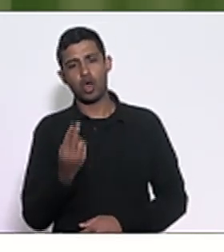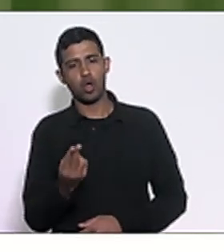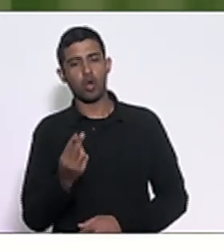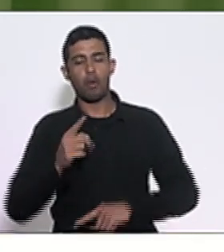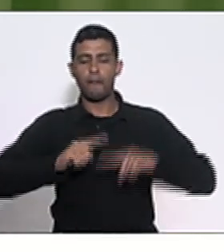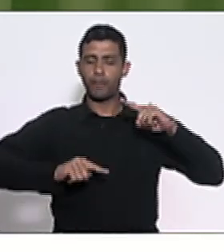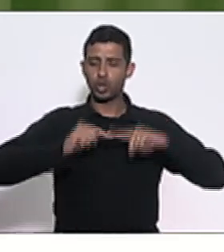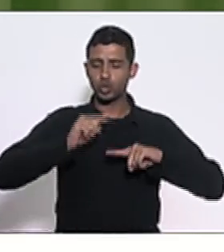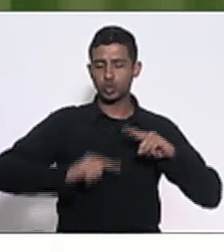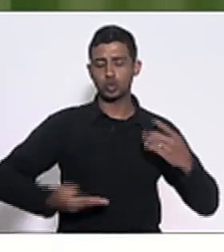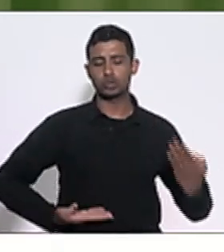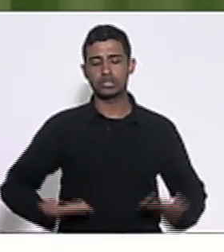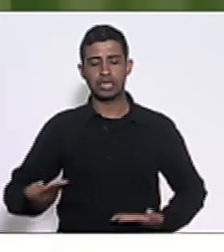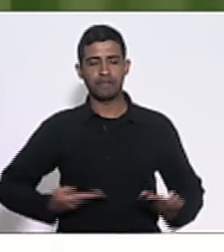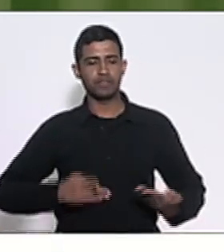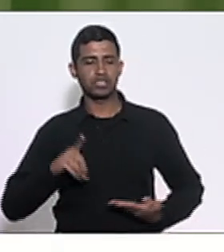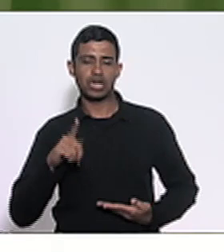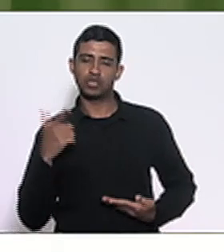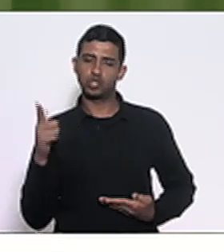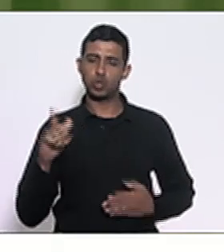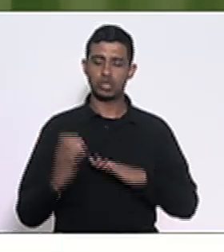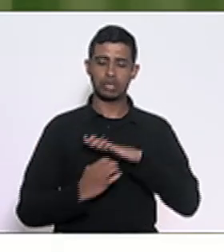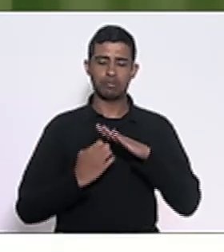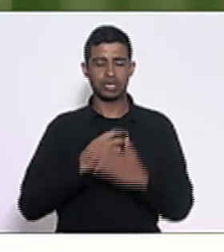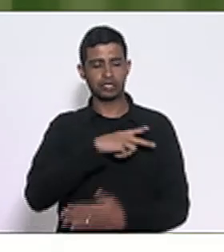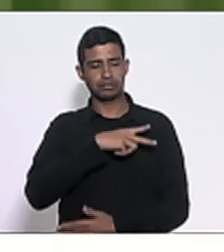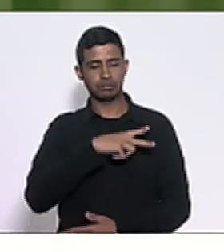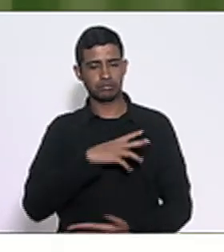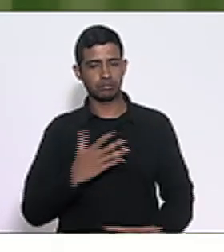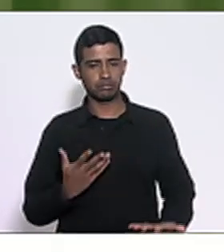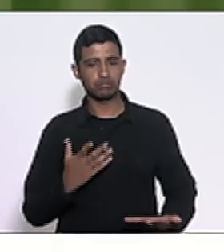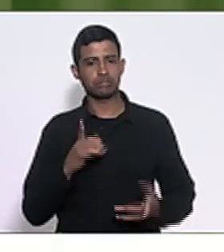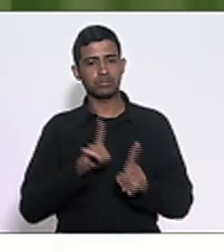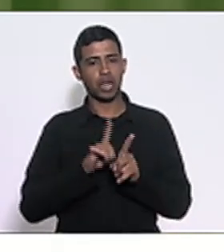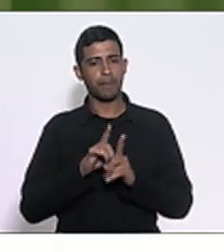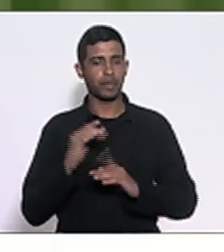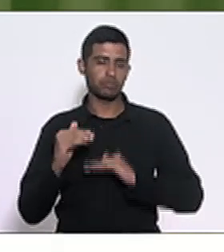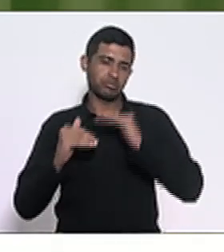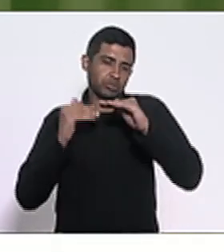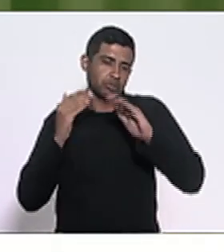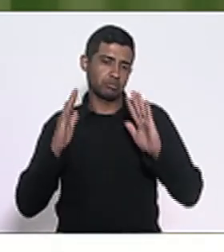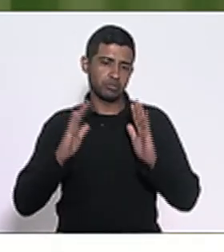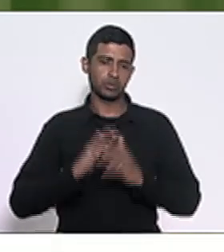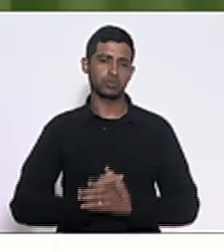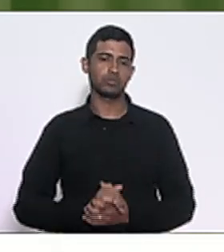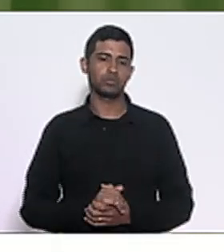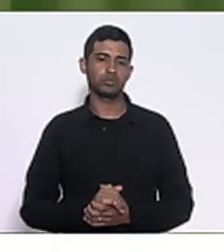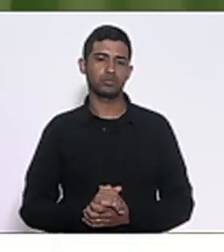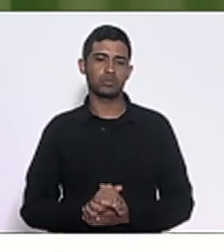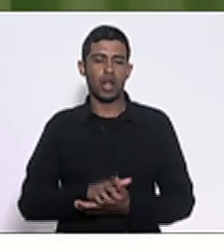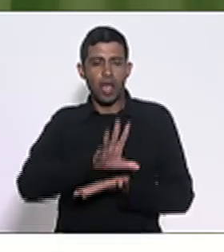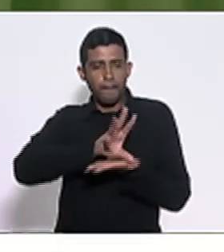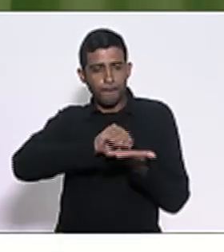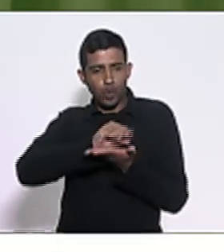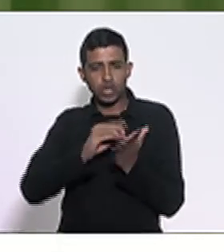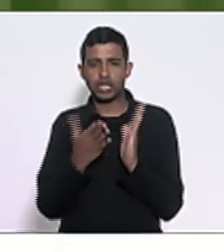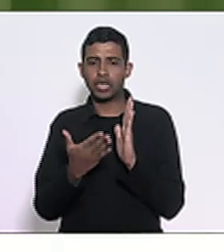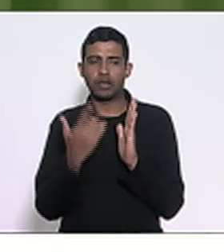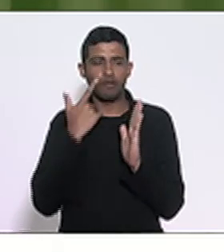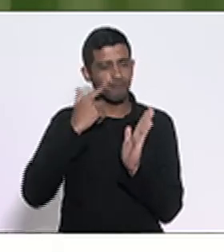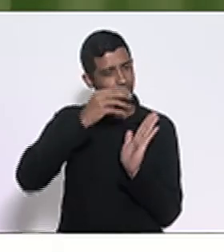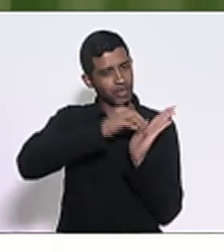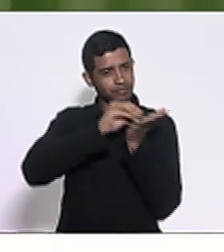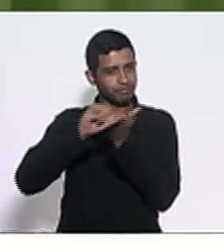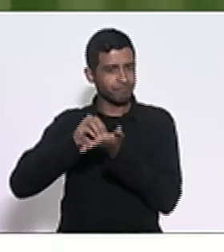e serviços da iniciativa privada, ou quer seja até com desenvolvimento proprietários. Aí o modelo, a necessidade é que vai